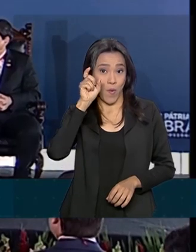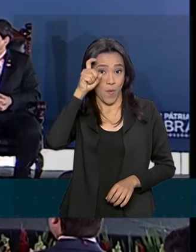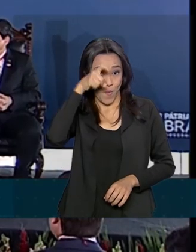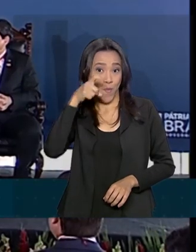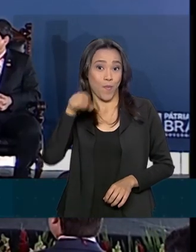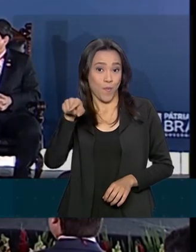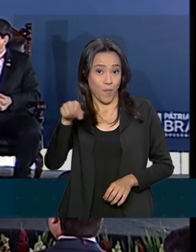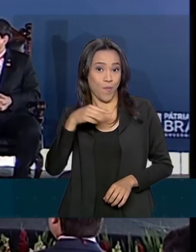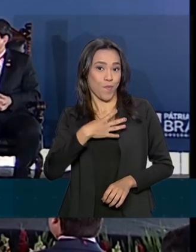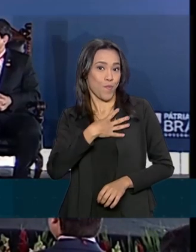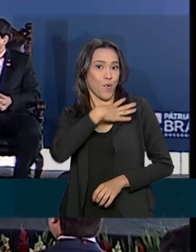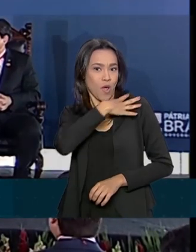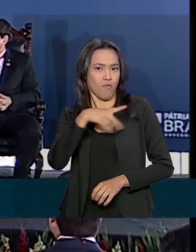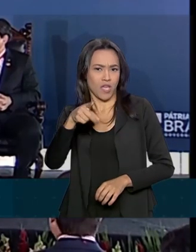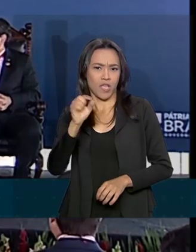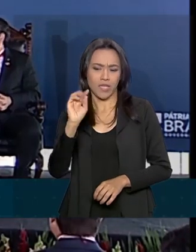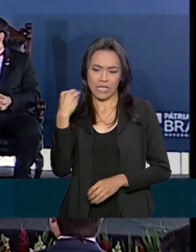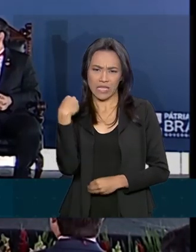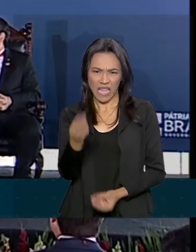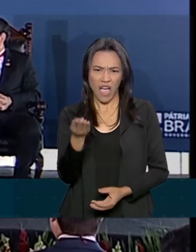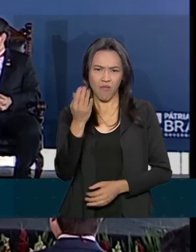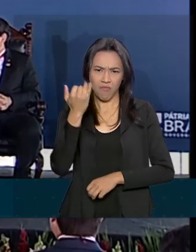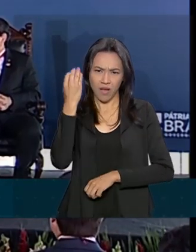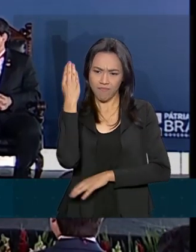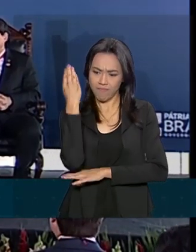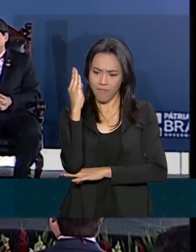aço que ele constrói uma estrada de ferro.